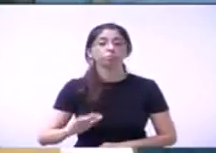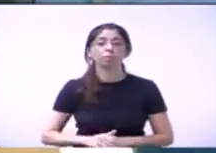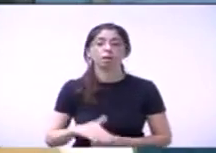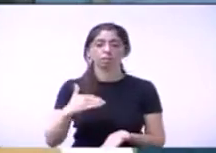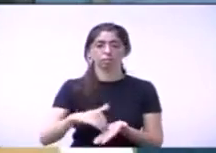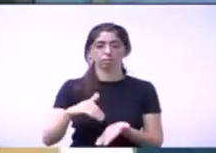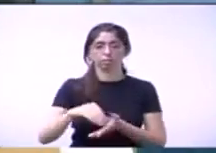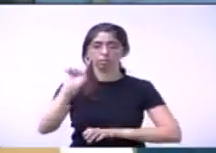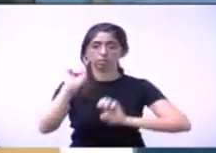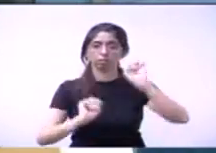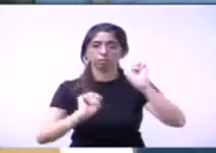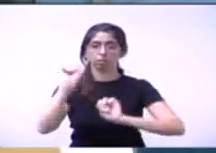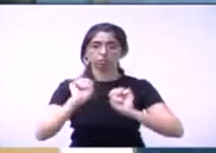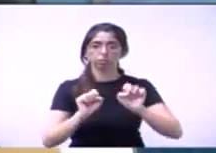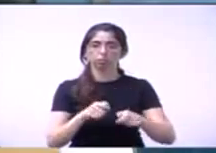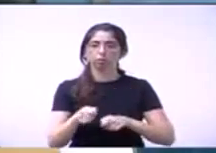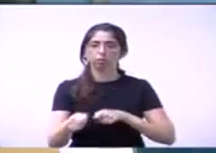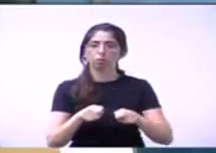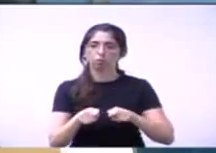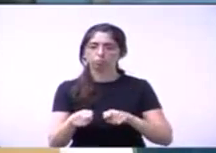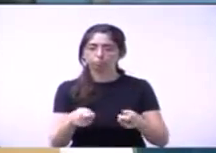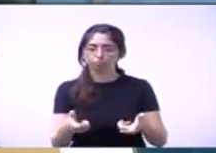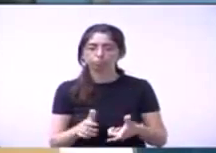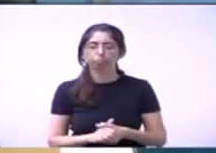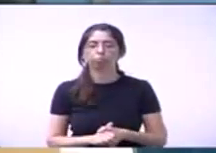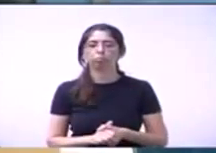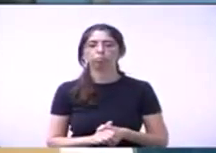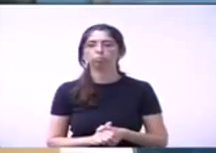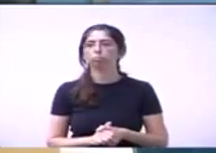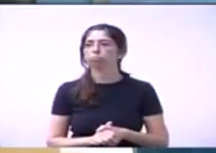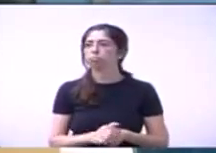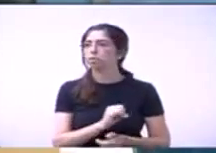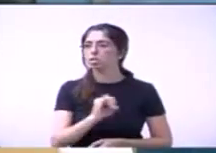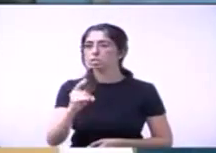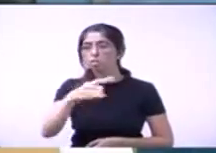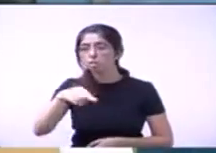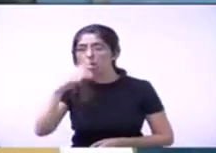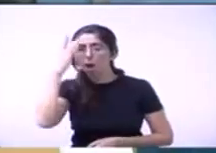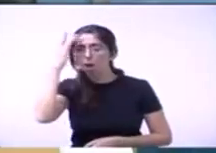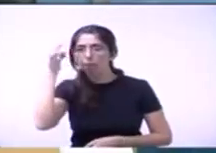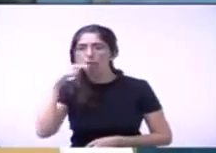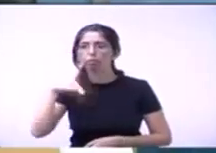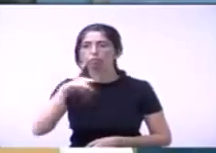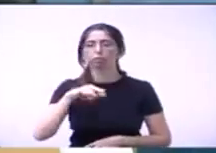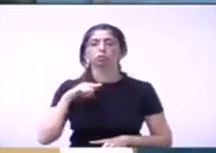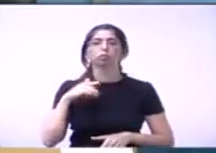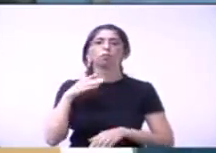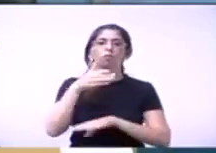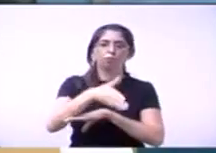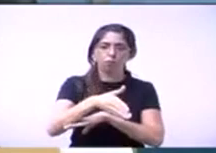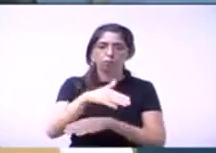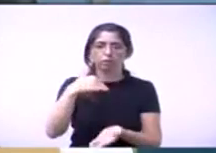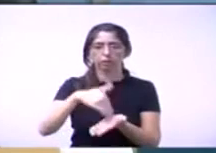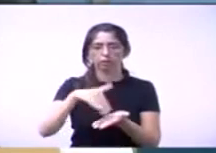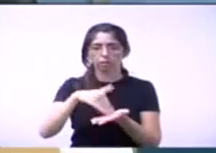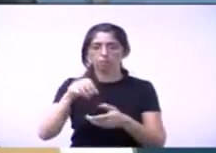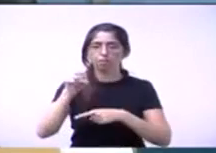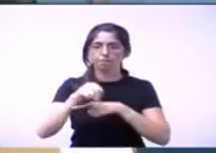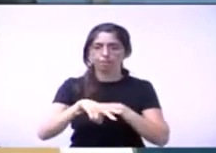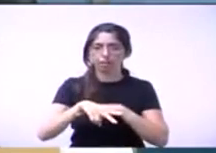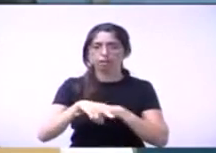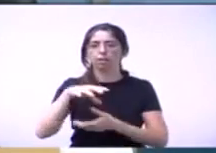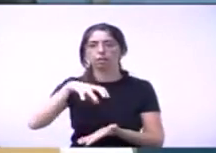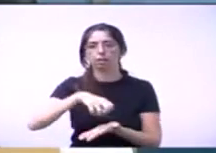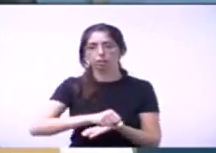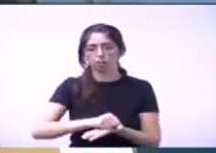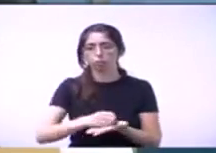Indústria e Comércio, os trabalhadores que estão aqui, se eles forem lá amanhã, e muitos que já passaram por lá, sabem